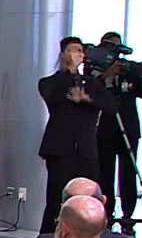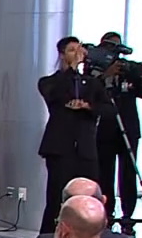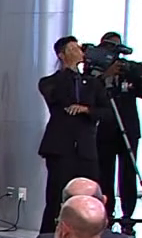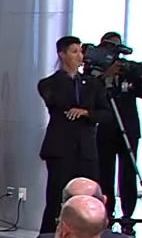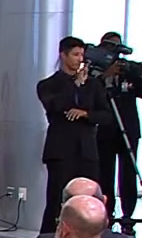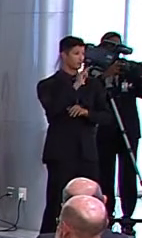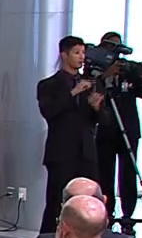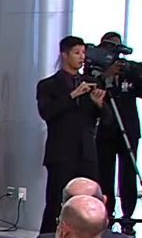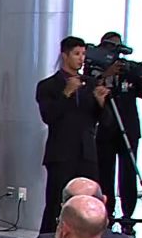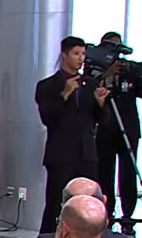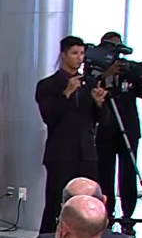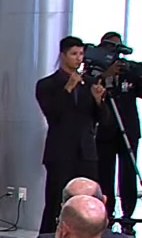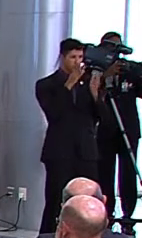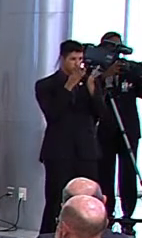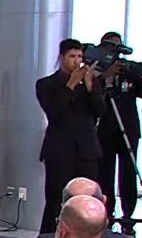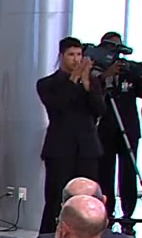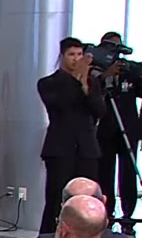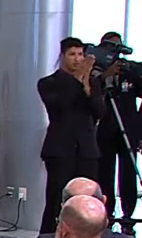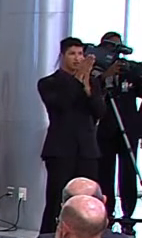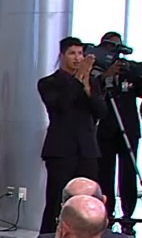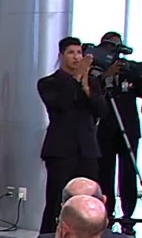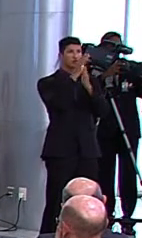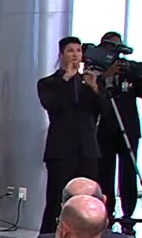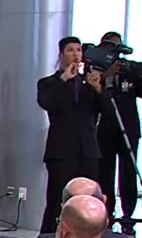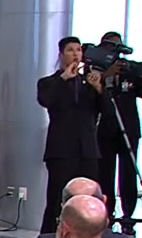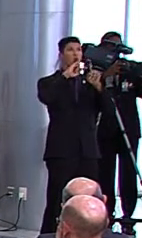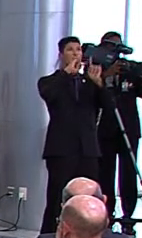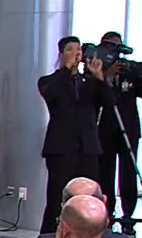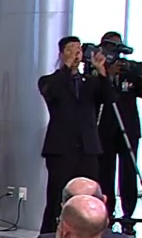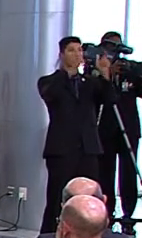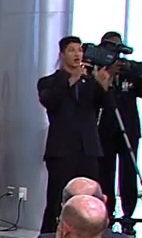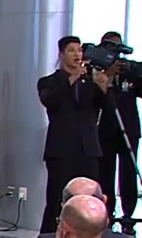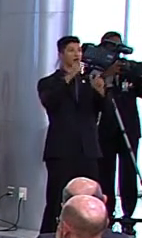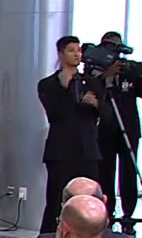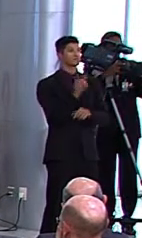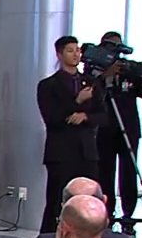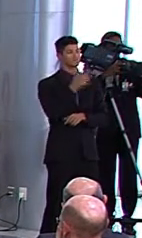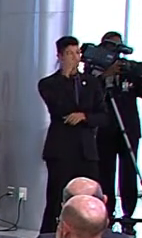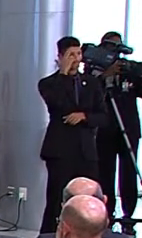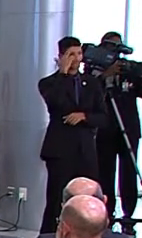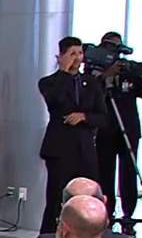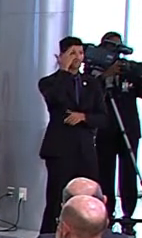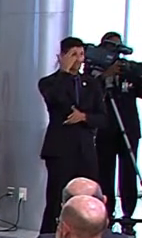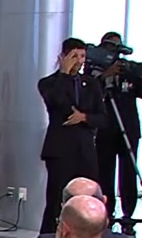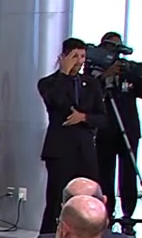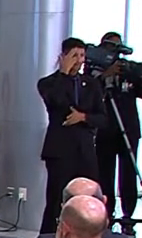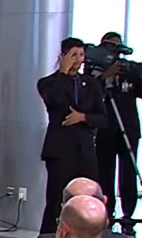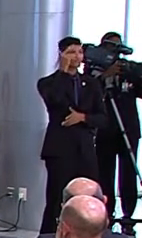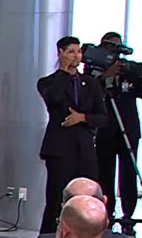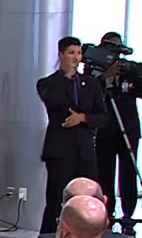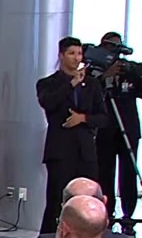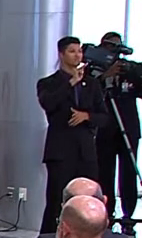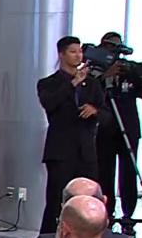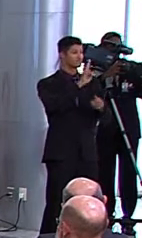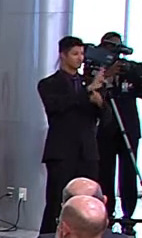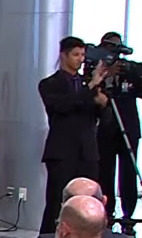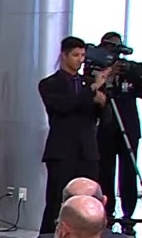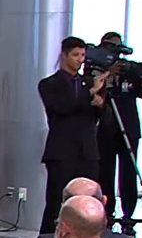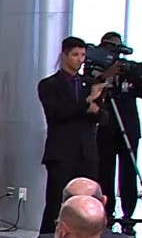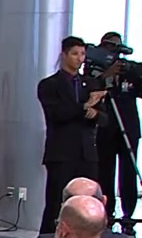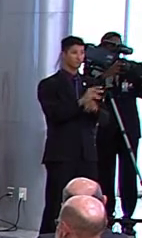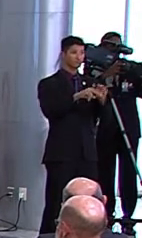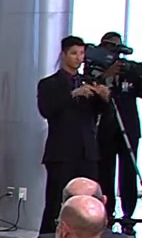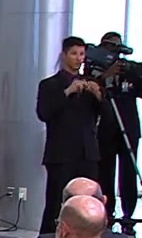necessárias, rumo à terra prometida que queremos, produtiva e preservada para